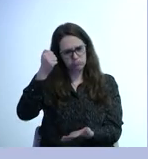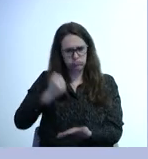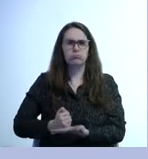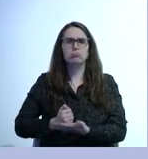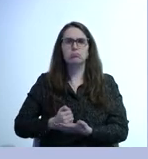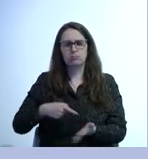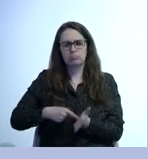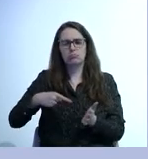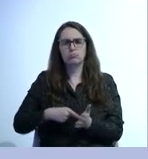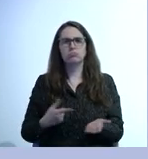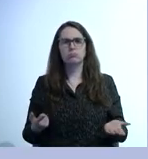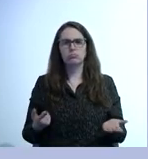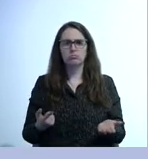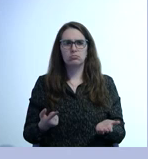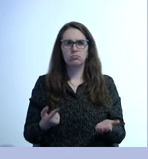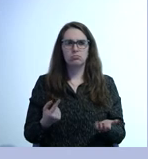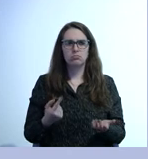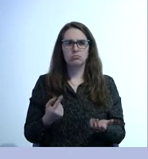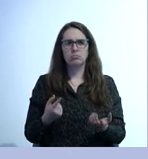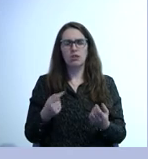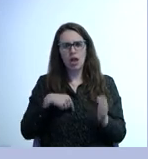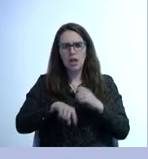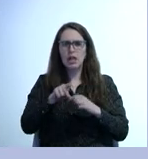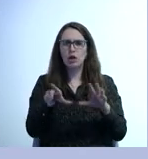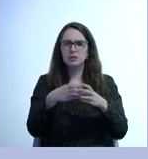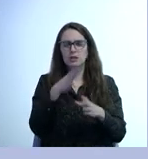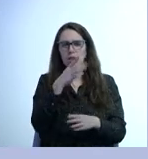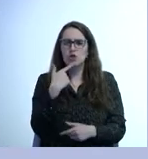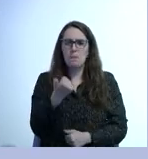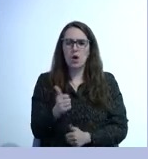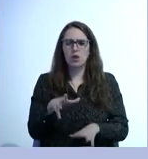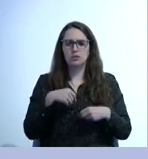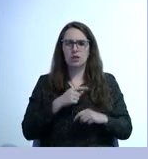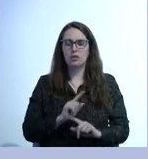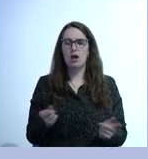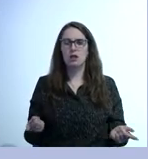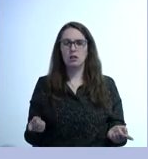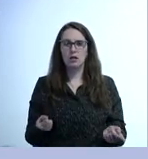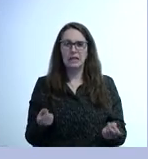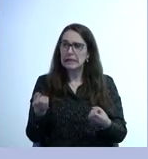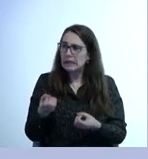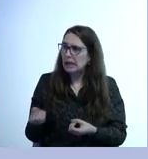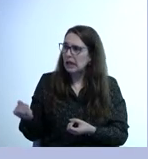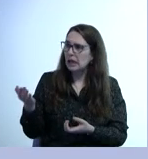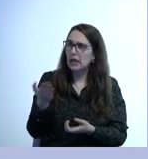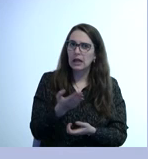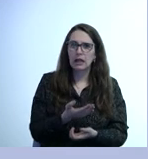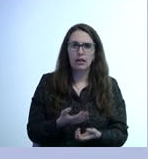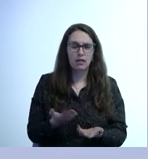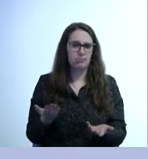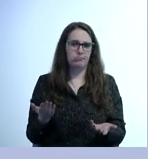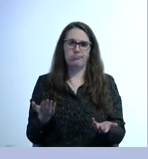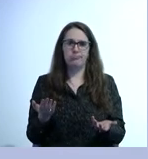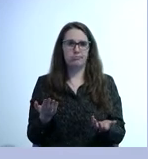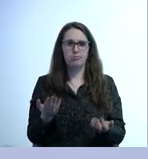mesa de qualquer comissão e dizer isto não pode ser. Isto não pode ser. Não sei quem